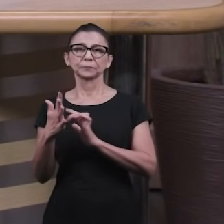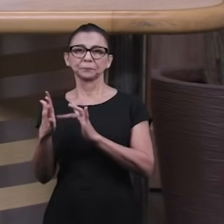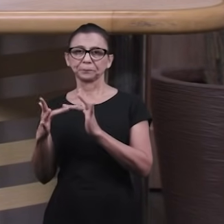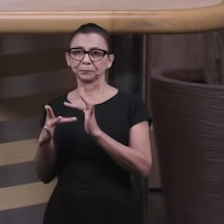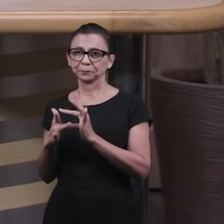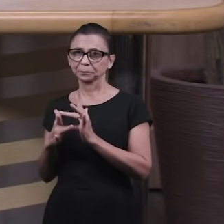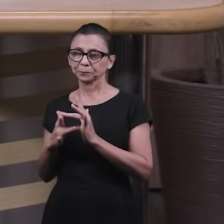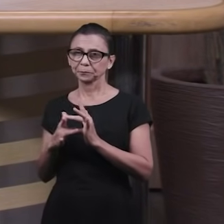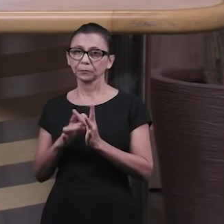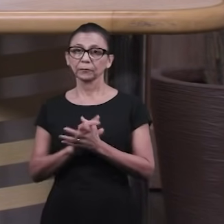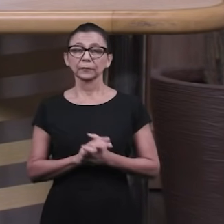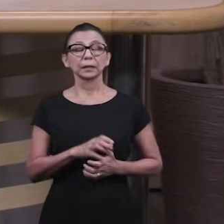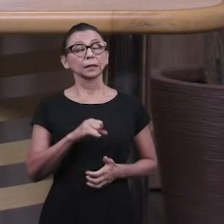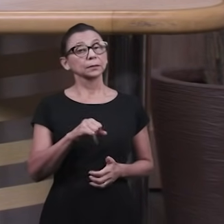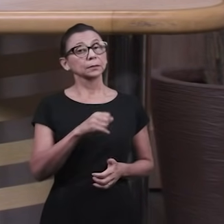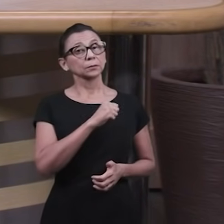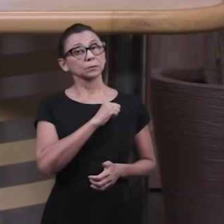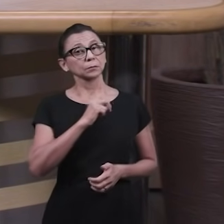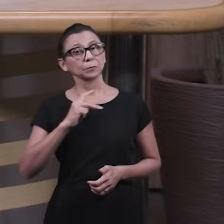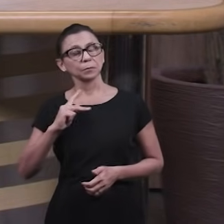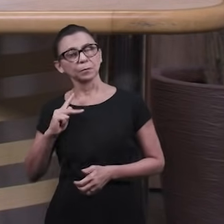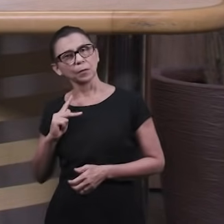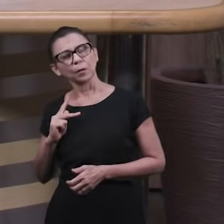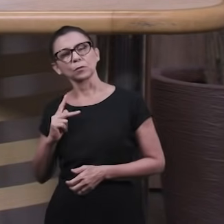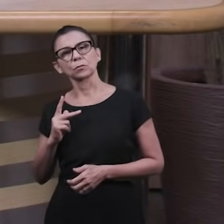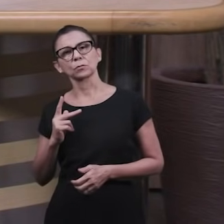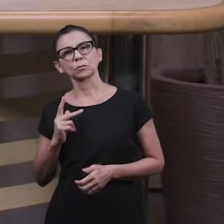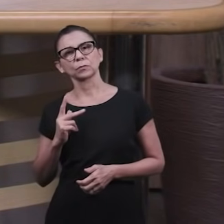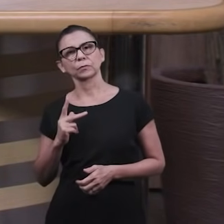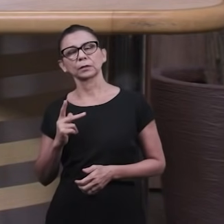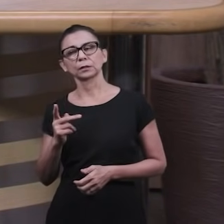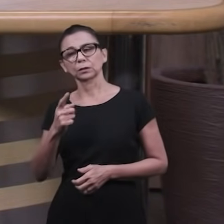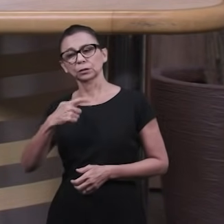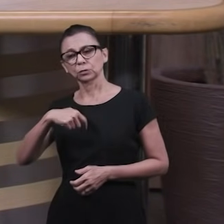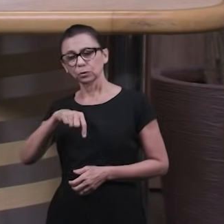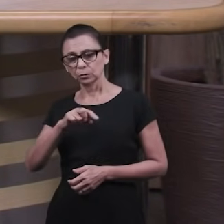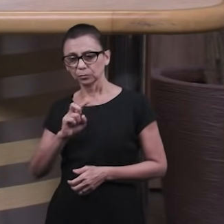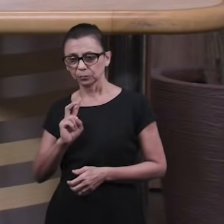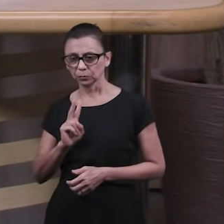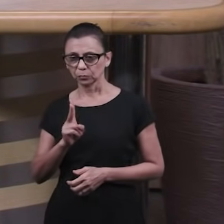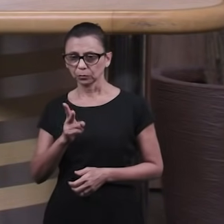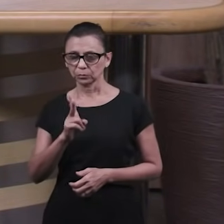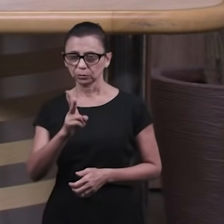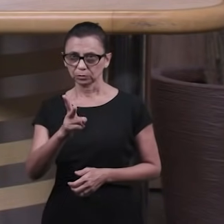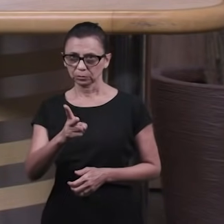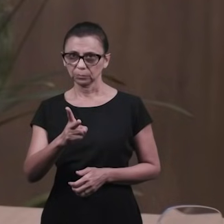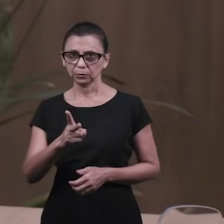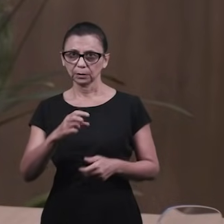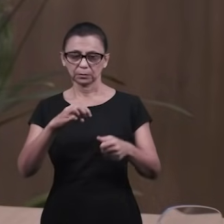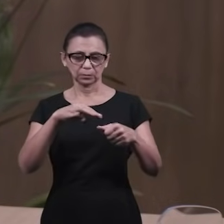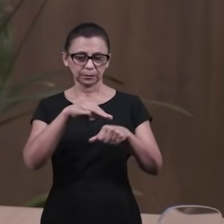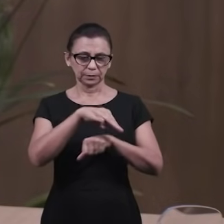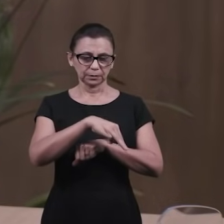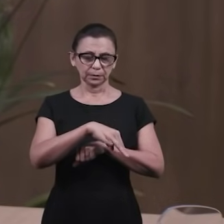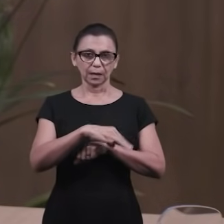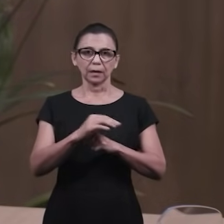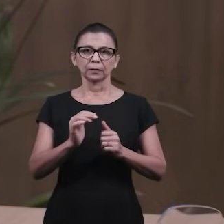Se ele diz, se os apóstolos disseram que nós vamos continuar no ministério da